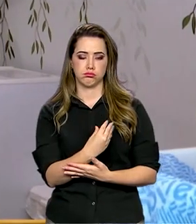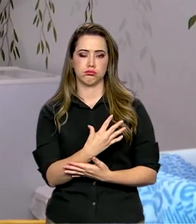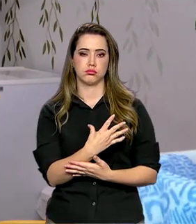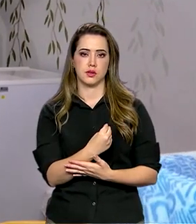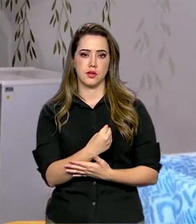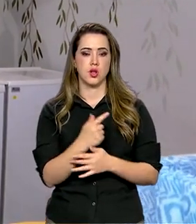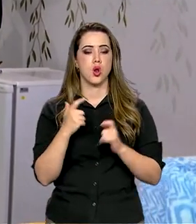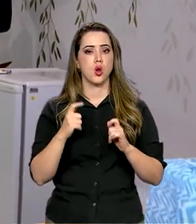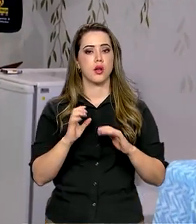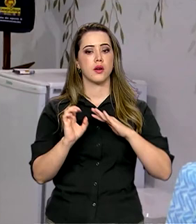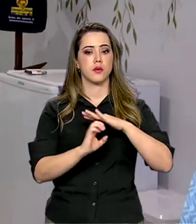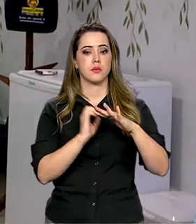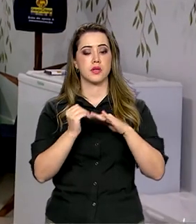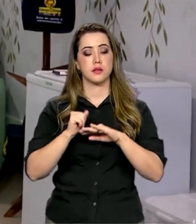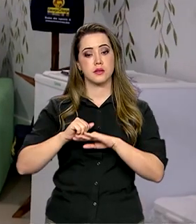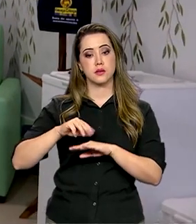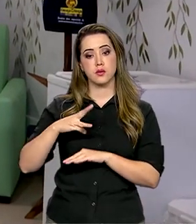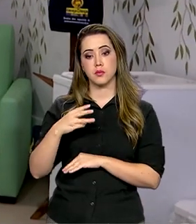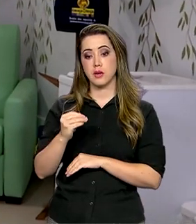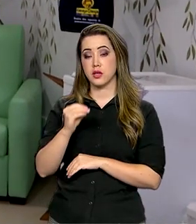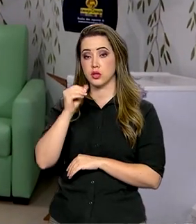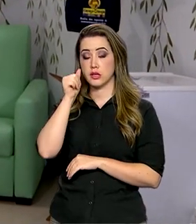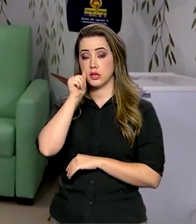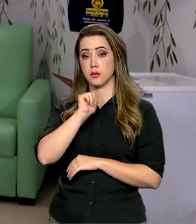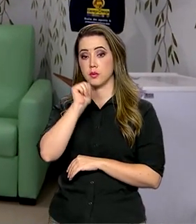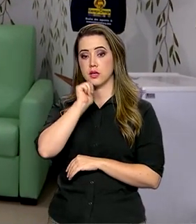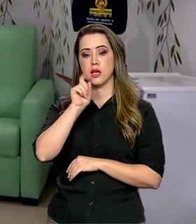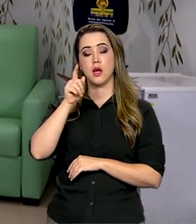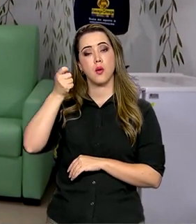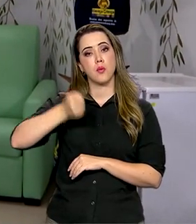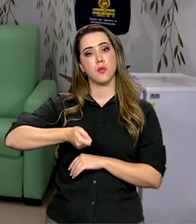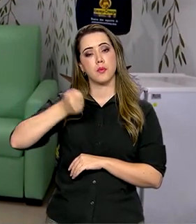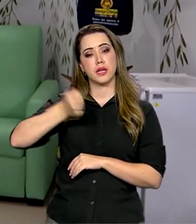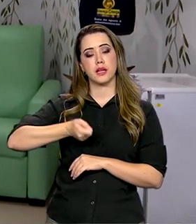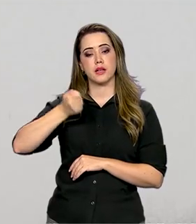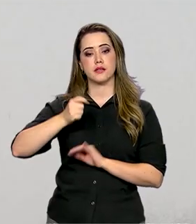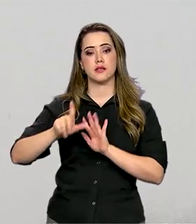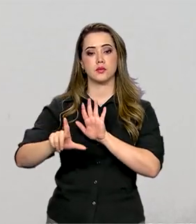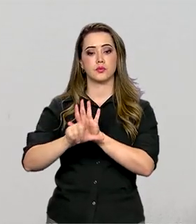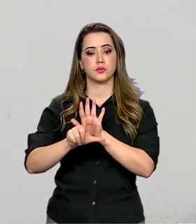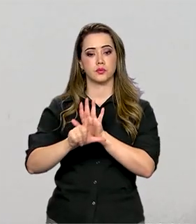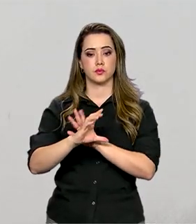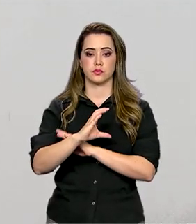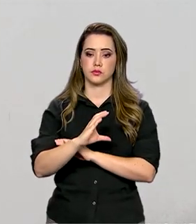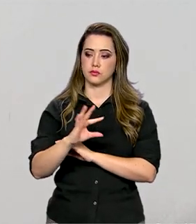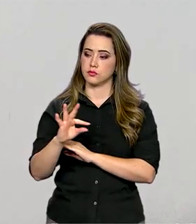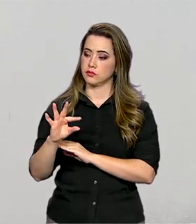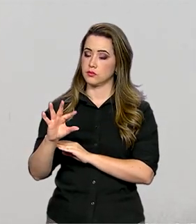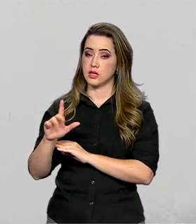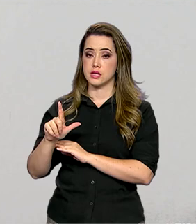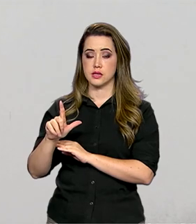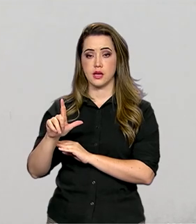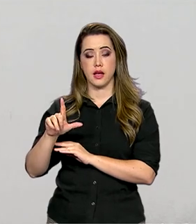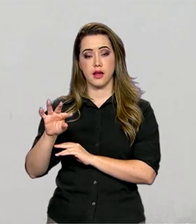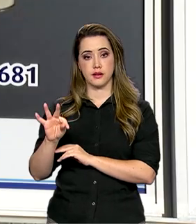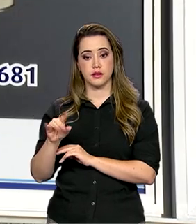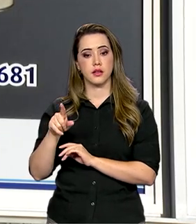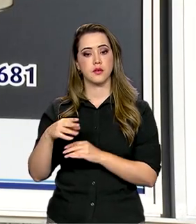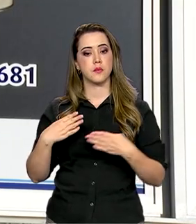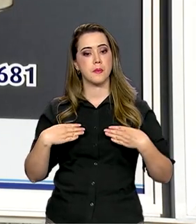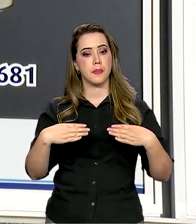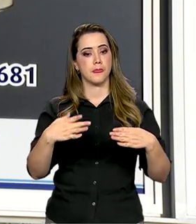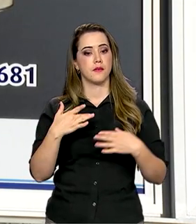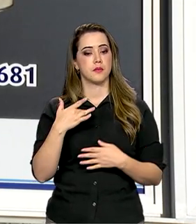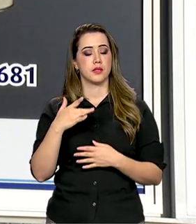em empresas com mais de 30 mulheres é uma obrigação prevista na CLT. E o Ministério do Trabalho é